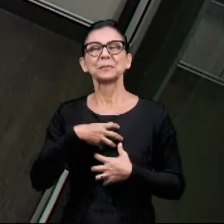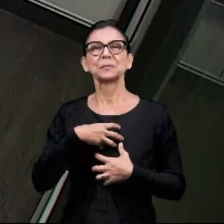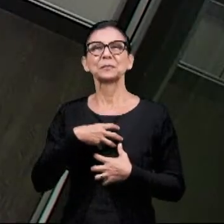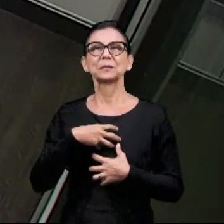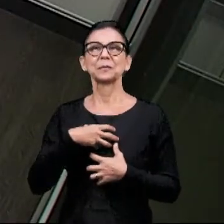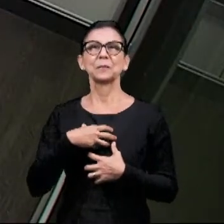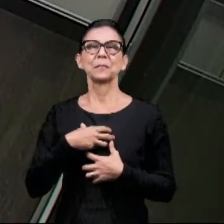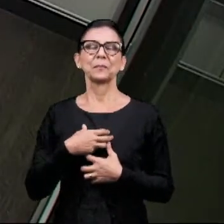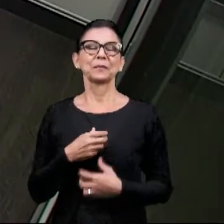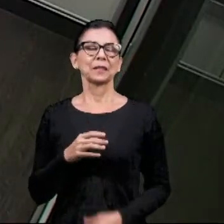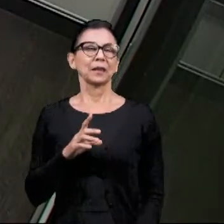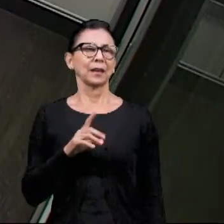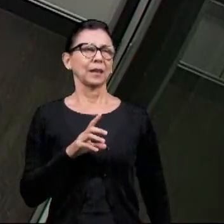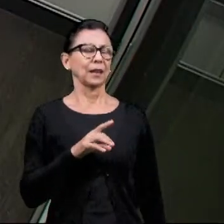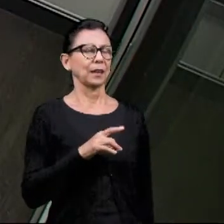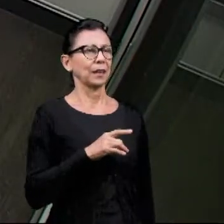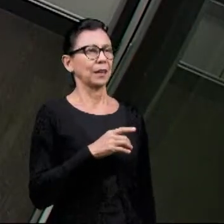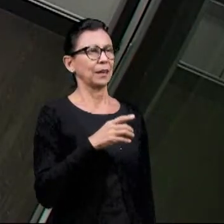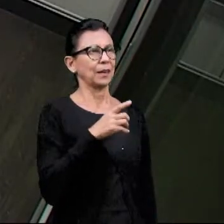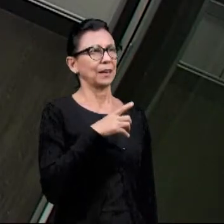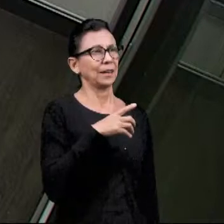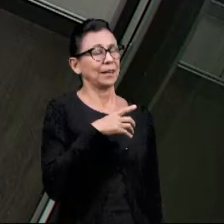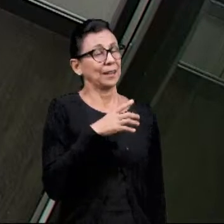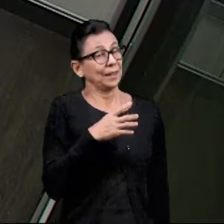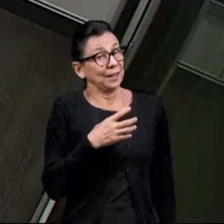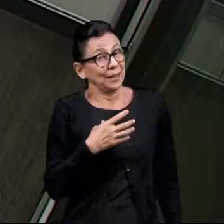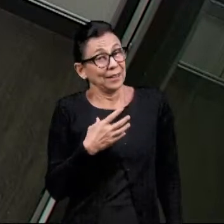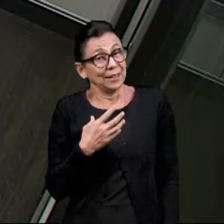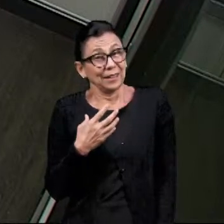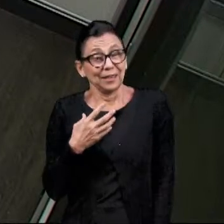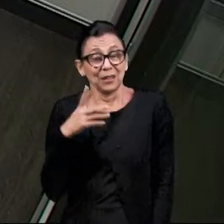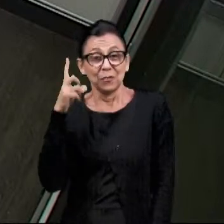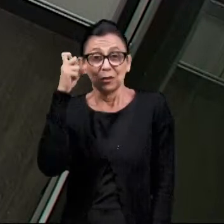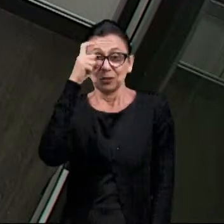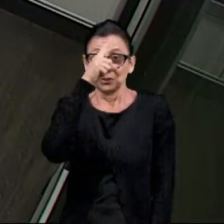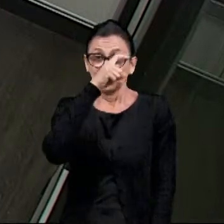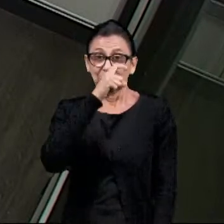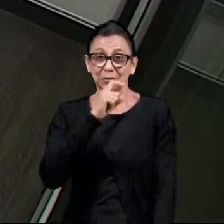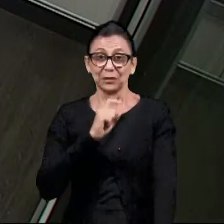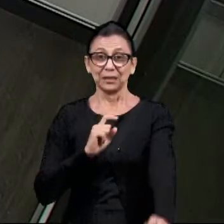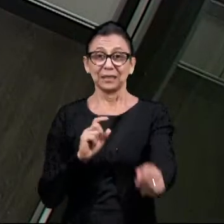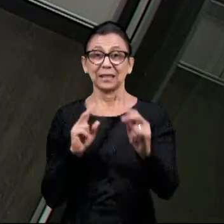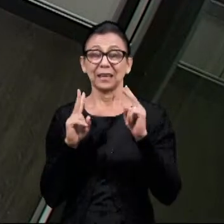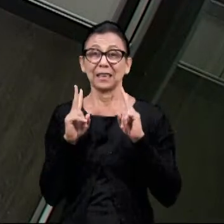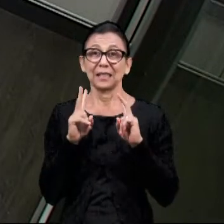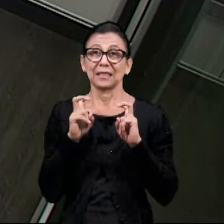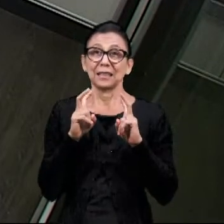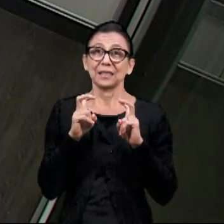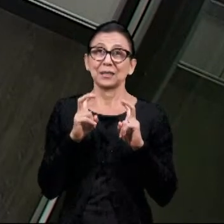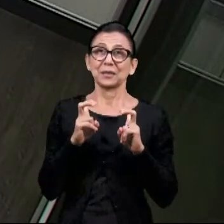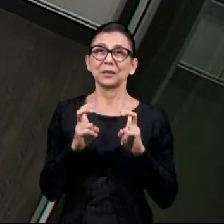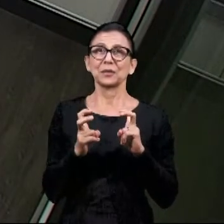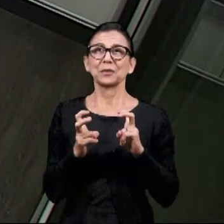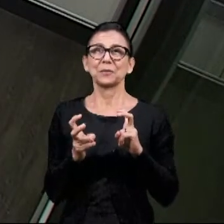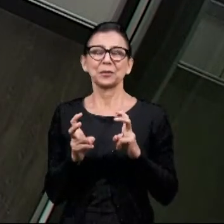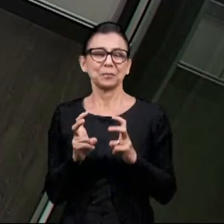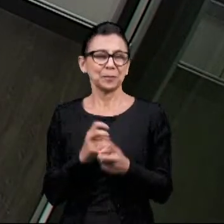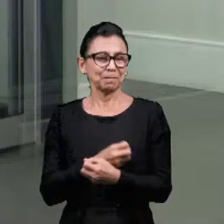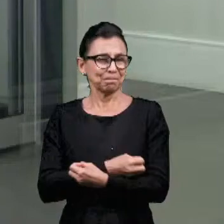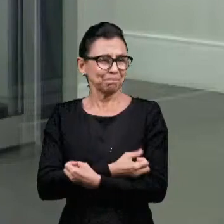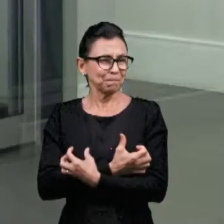Eu tenho um pouco de dificuldade de entrar nesse assunto. Sem problemas. Porque mexe muito com o meu